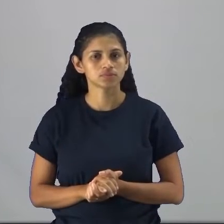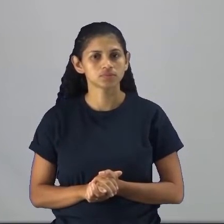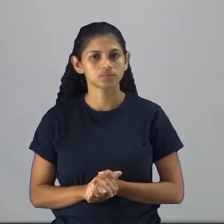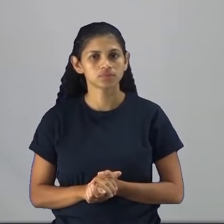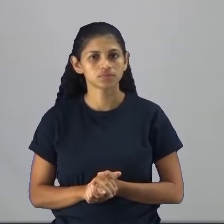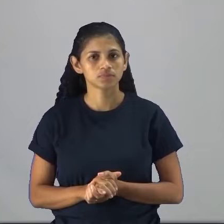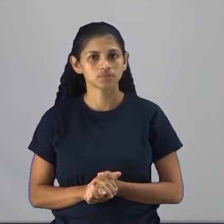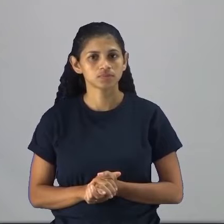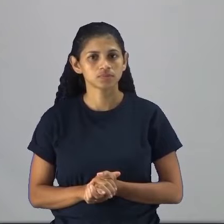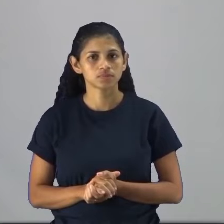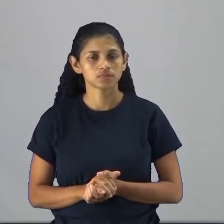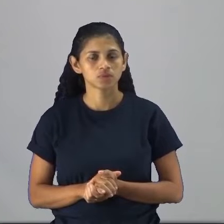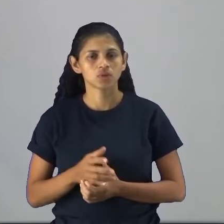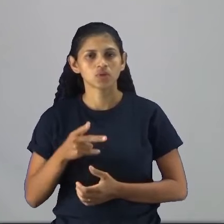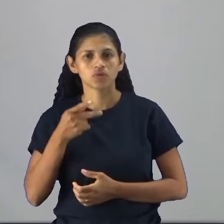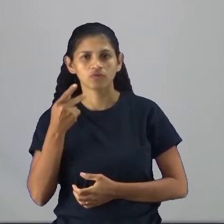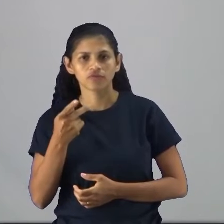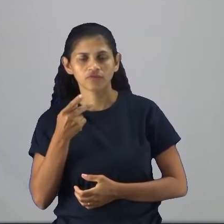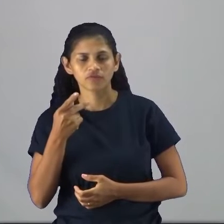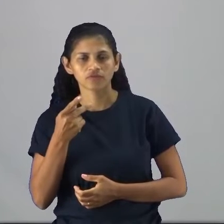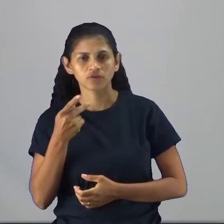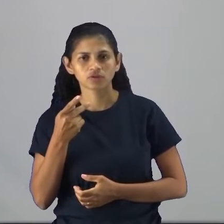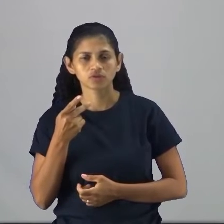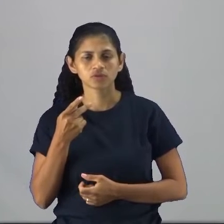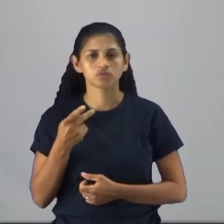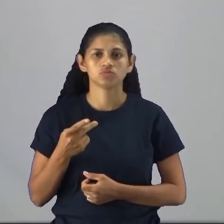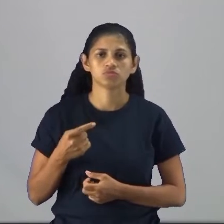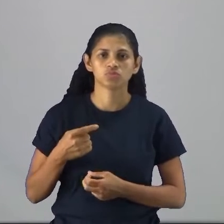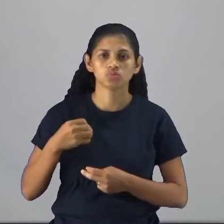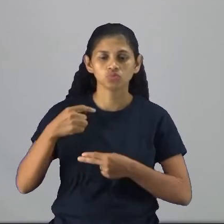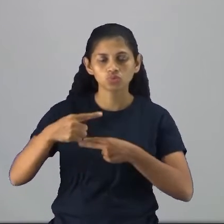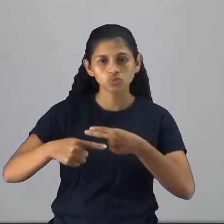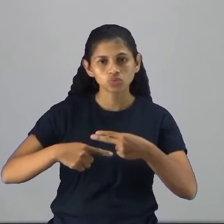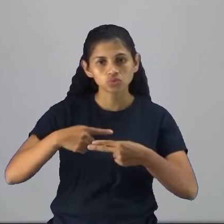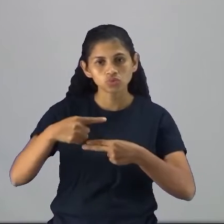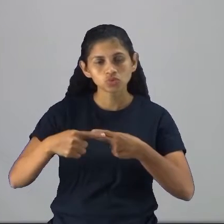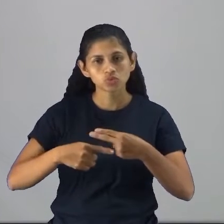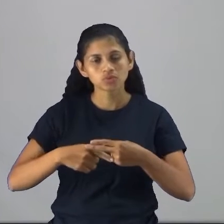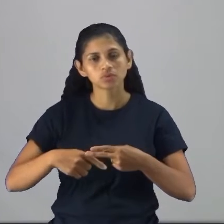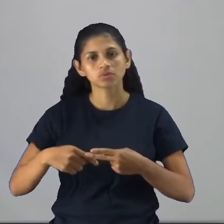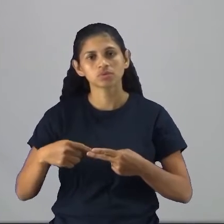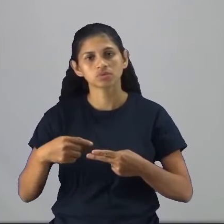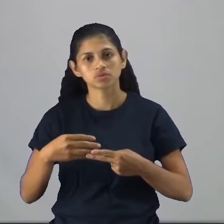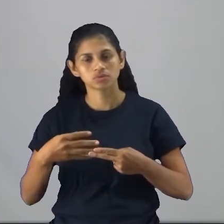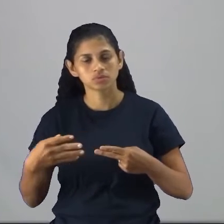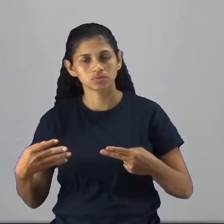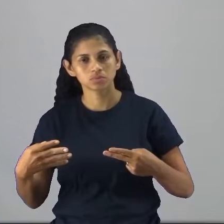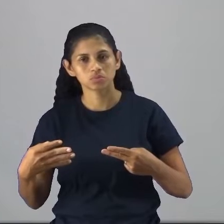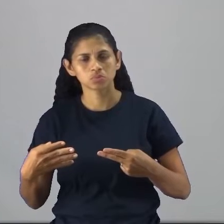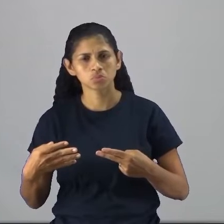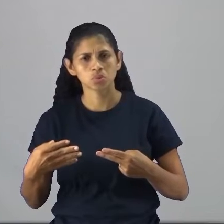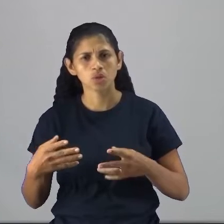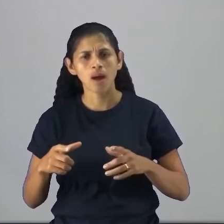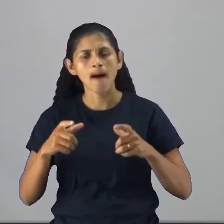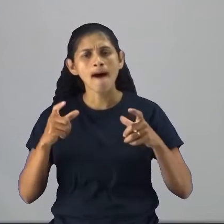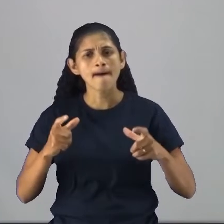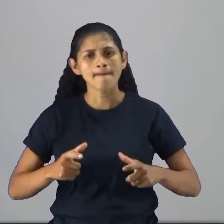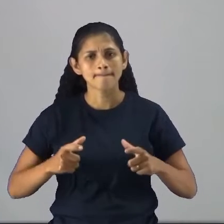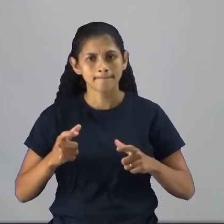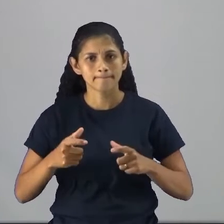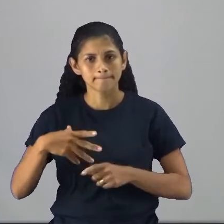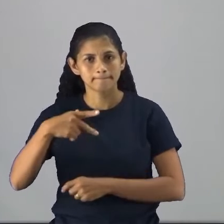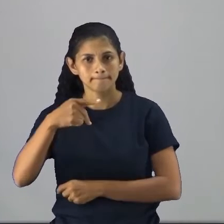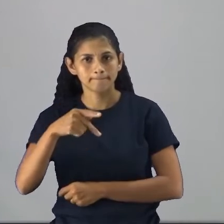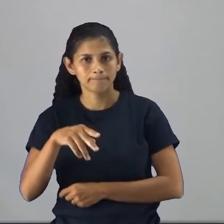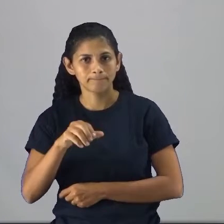hora que eu estava falando do isolante térmico, temos também, vocês observaram que nas panelas sempre tem um local de